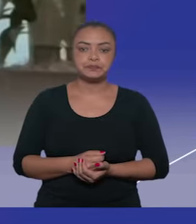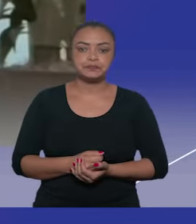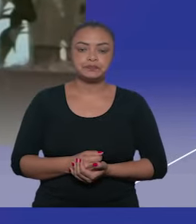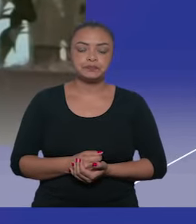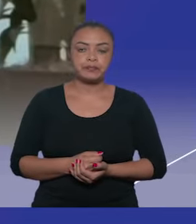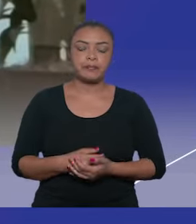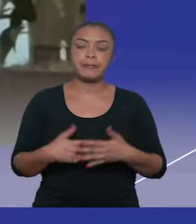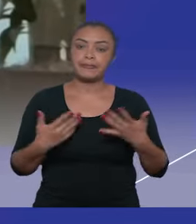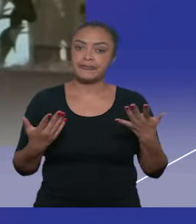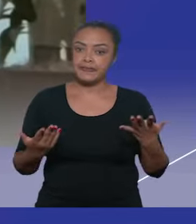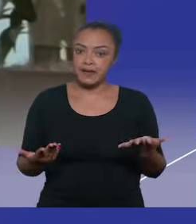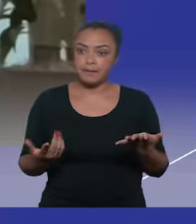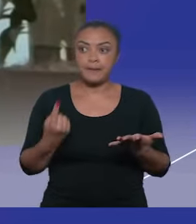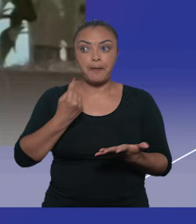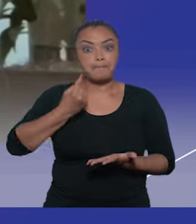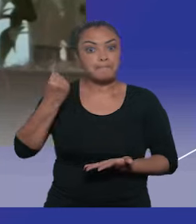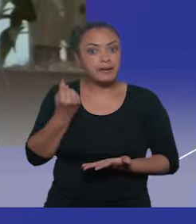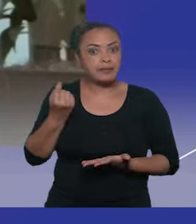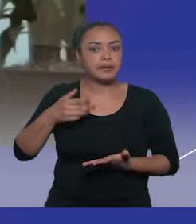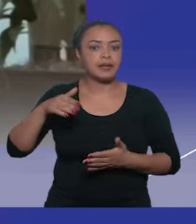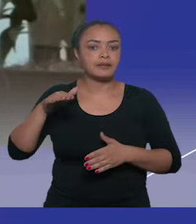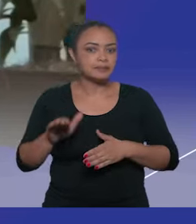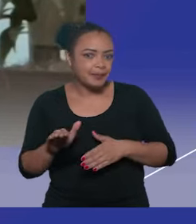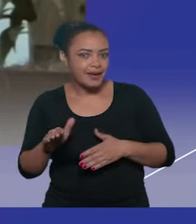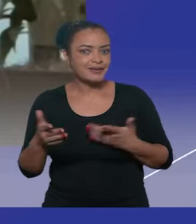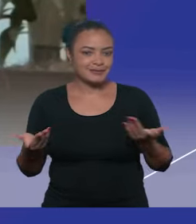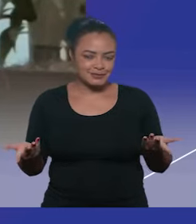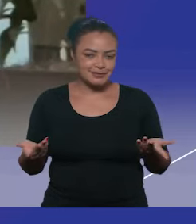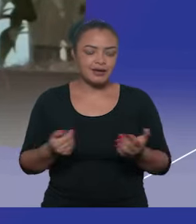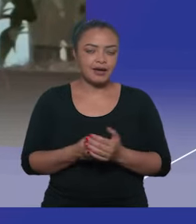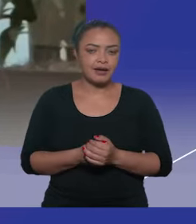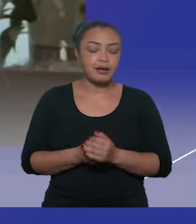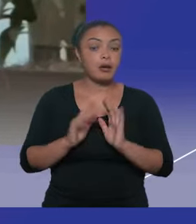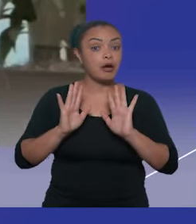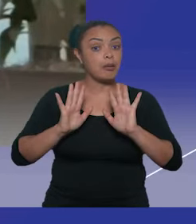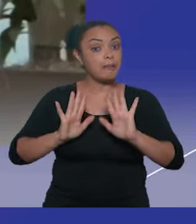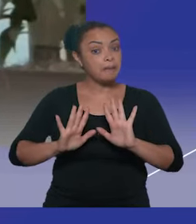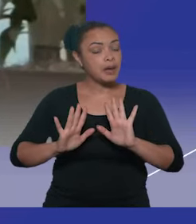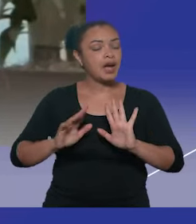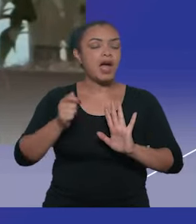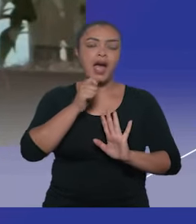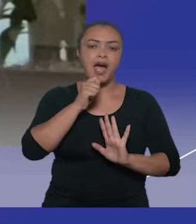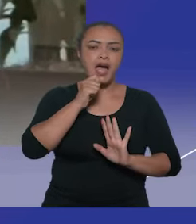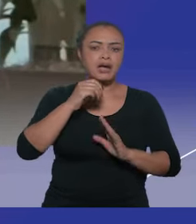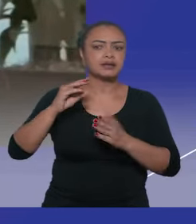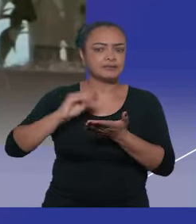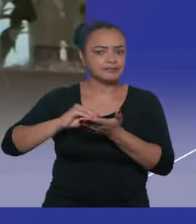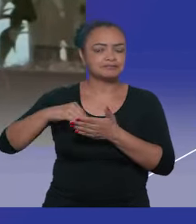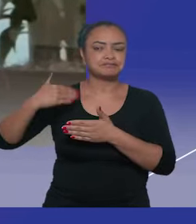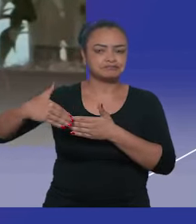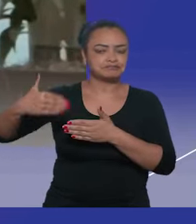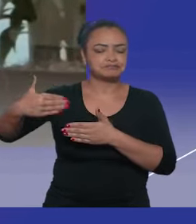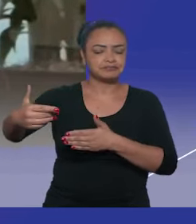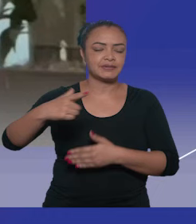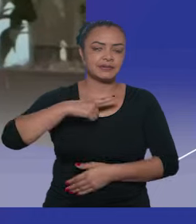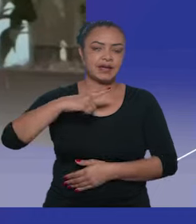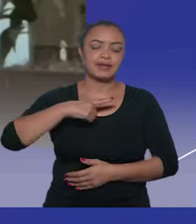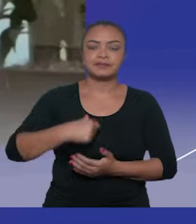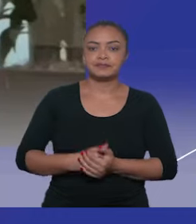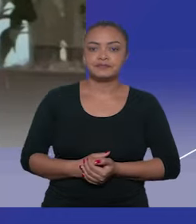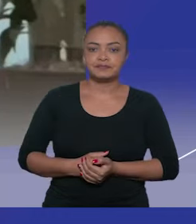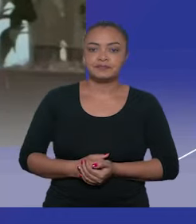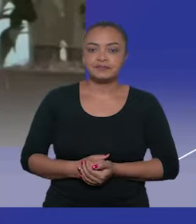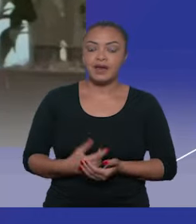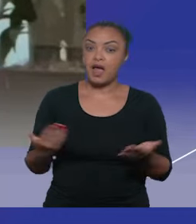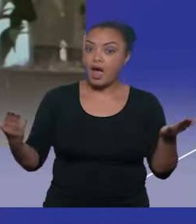processo extremamente rápido e muito fácil de navegar. E como a gente mencionou, a gente deu o primeiro passo nessa jornada